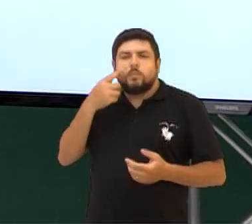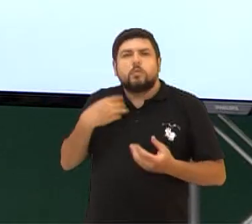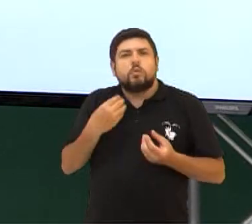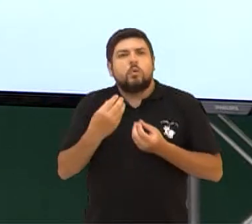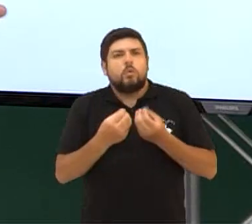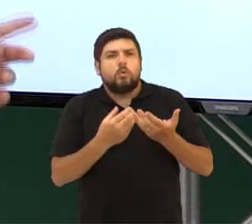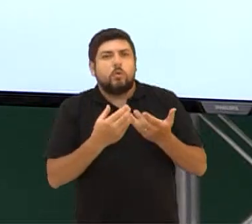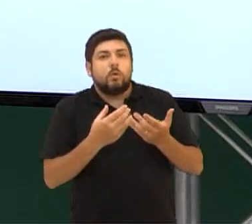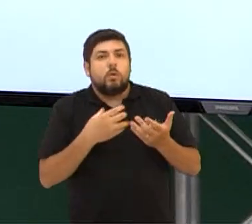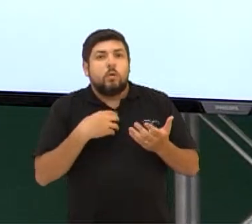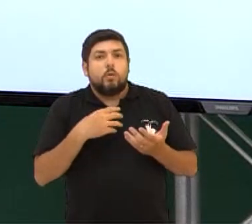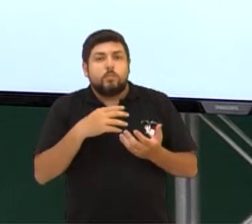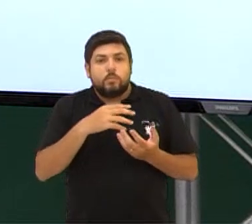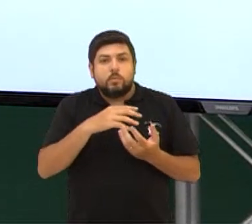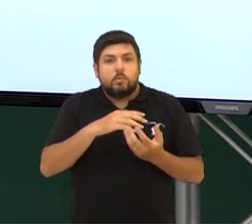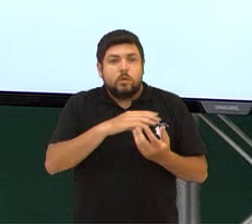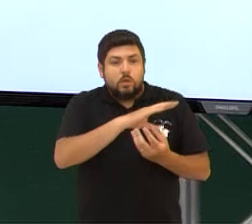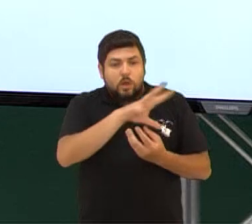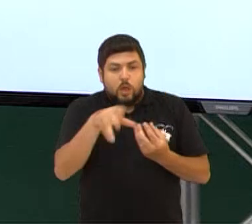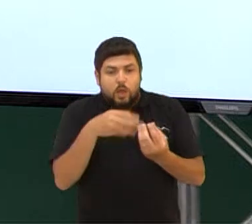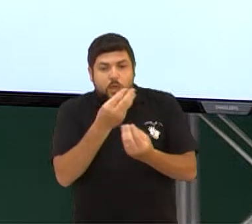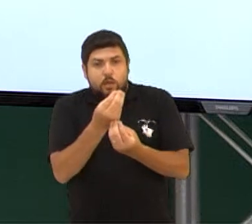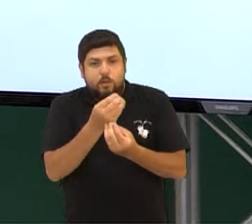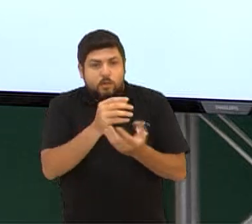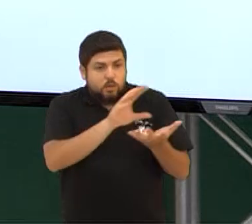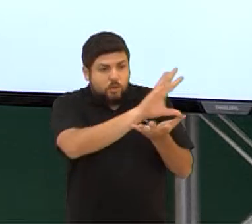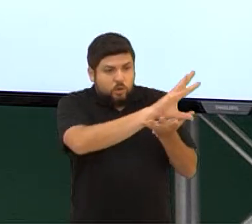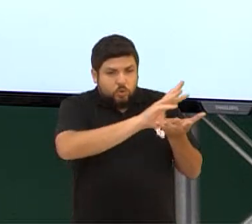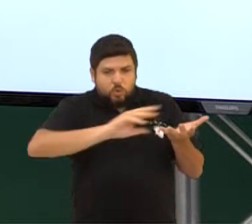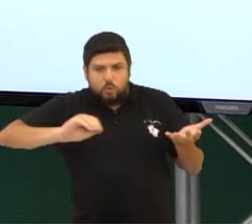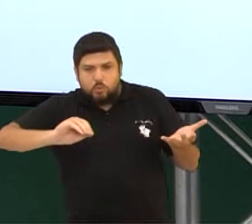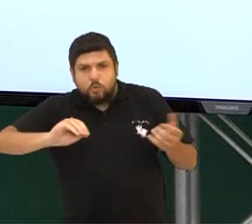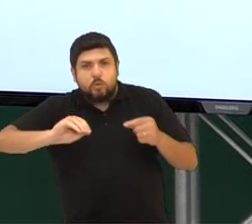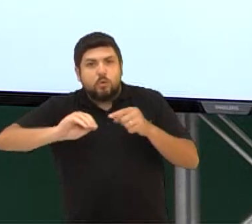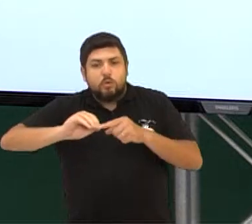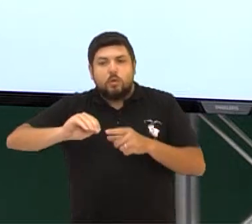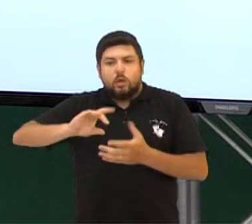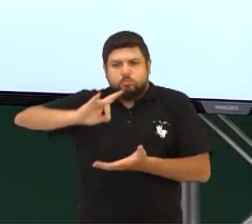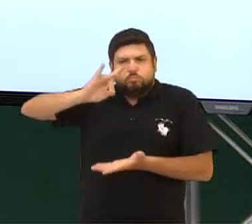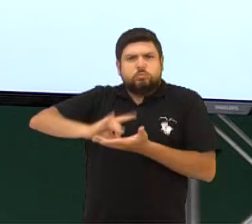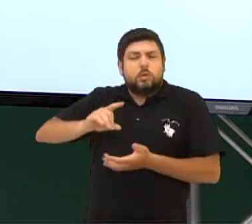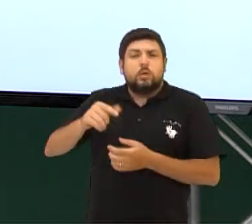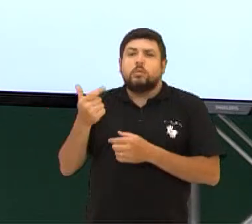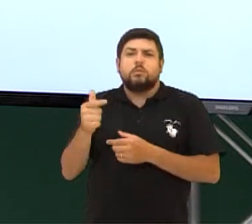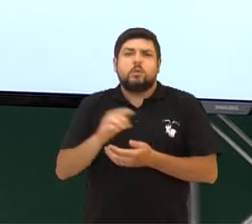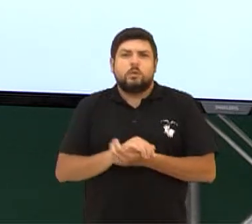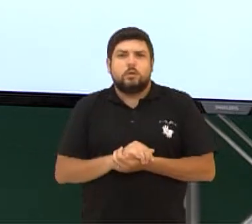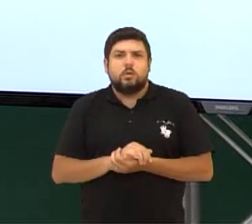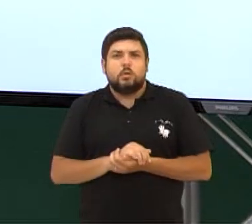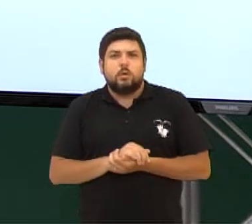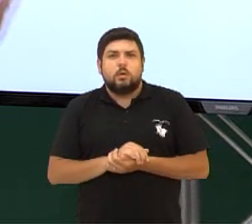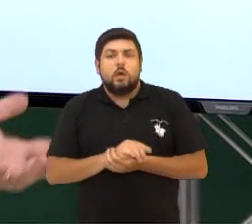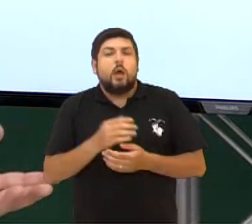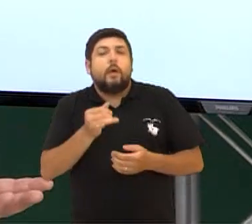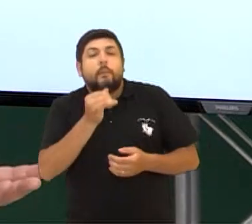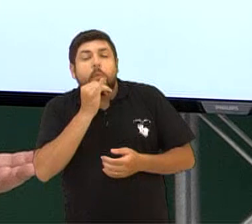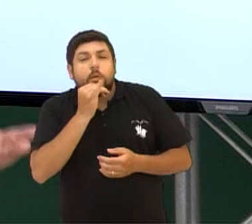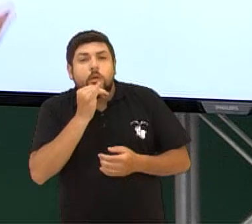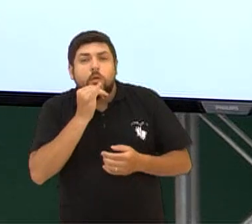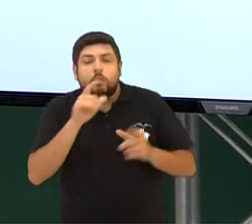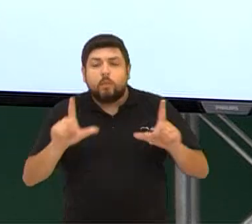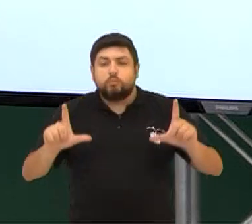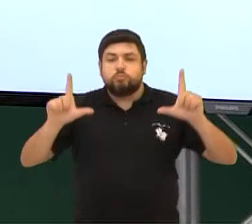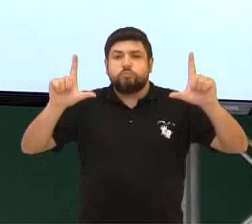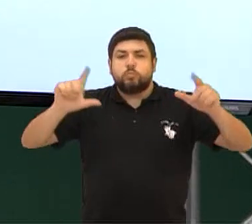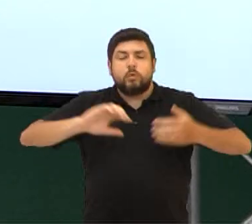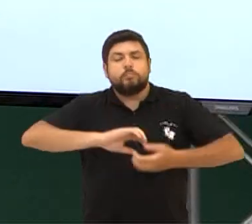não existe obra de arte na reprodução. Você quer ver o quadro da Mona Lisa? Não adianta assistir documentários sobre a Mona Lisa